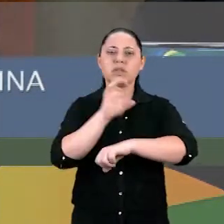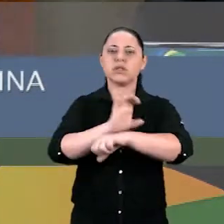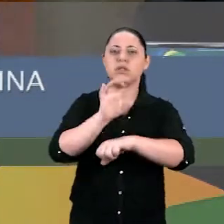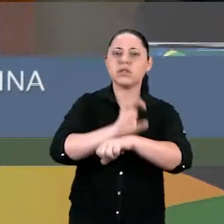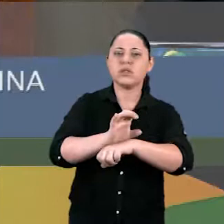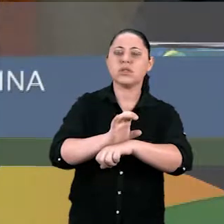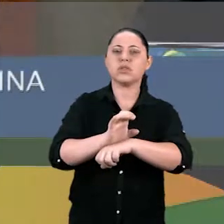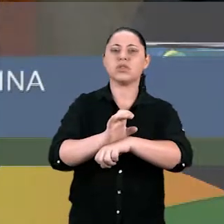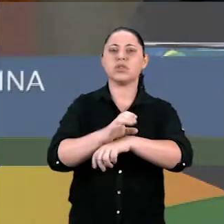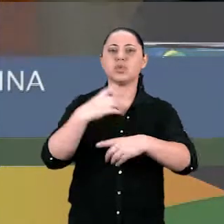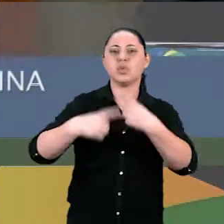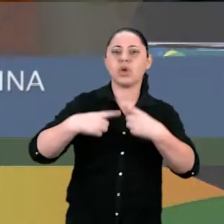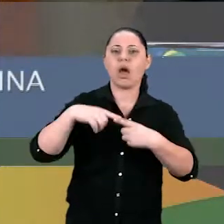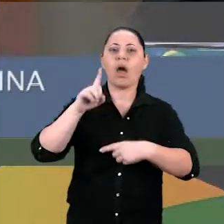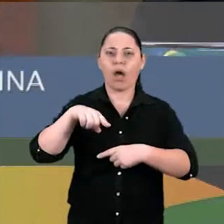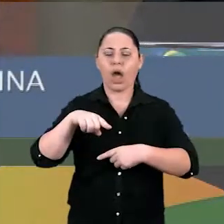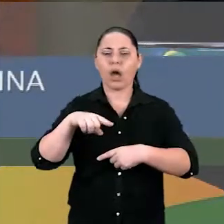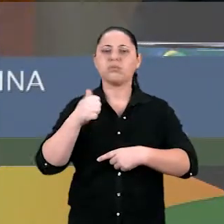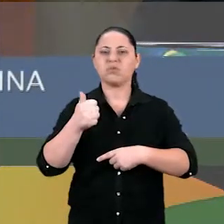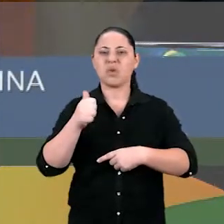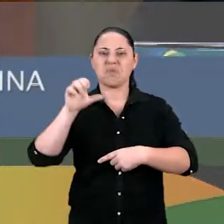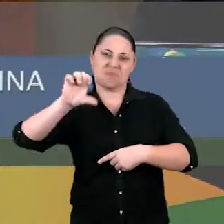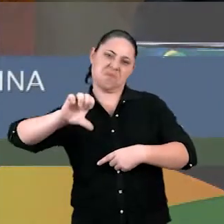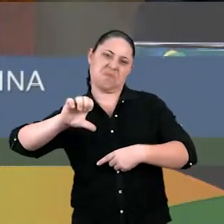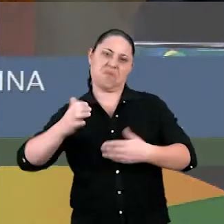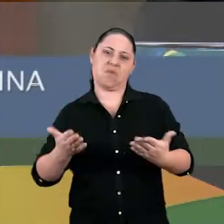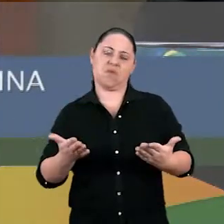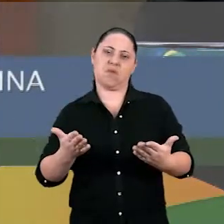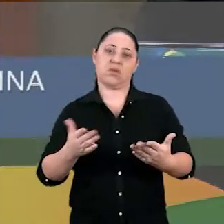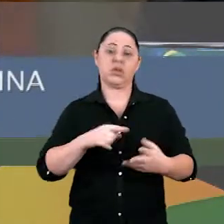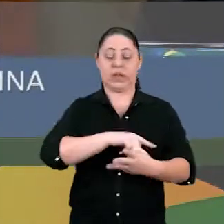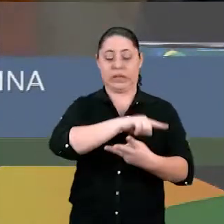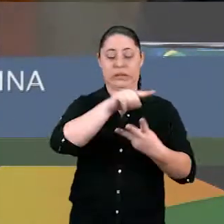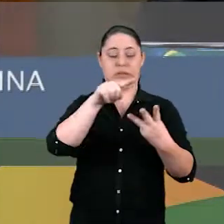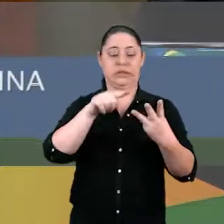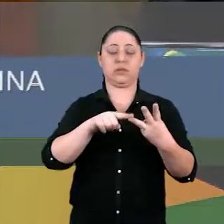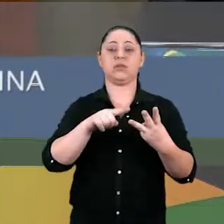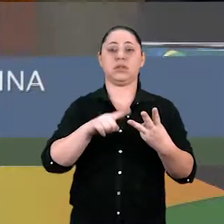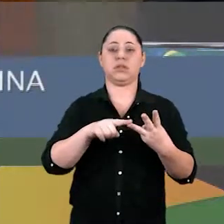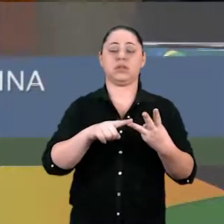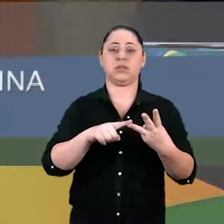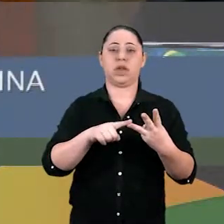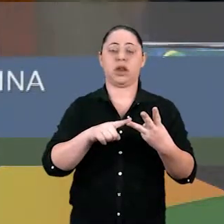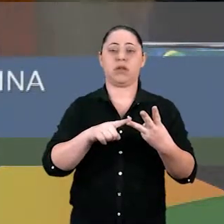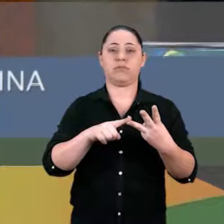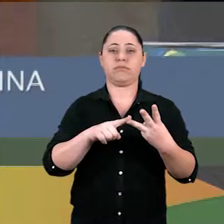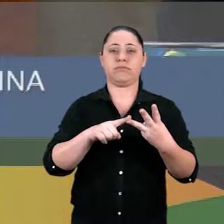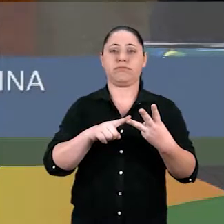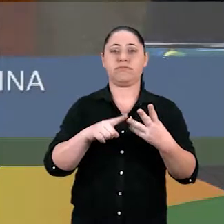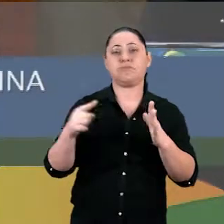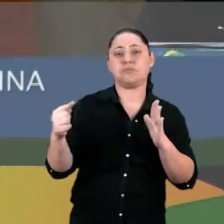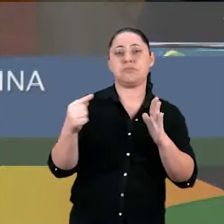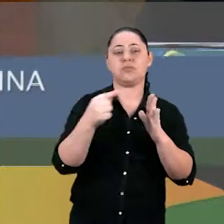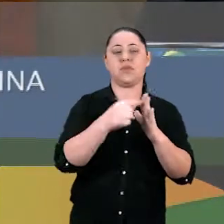é útil ou não é útil? E a terceira questão, que diz diretamente com a